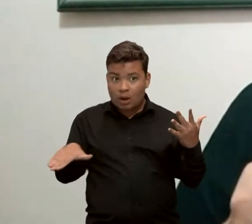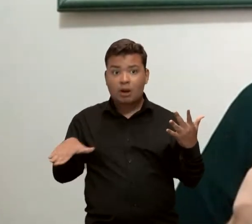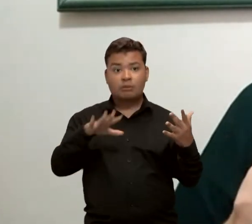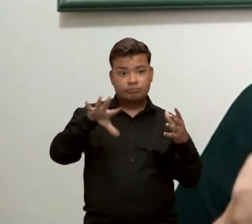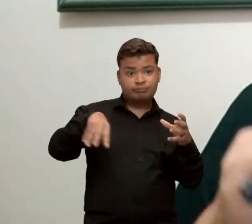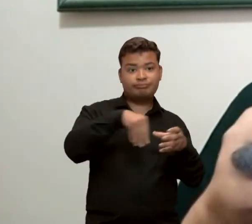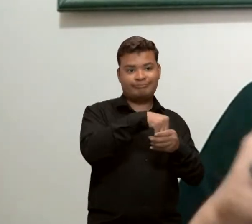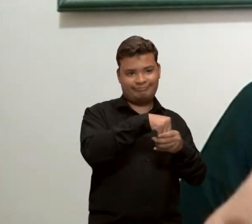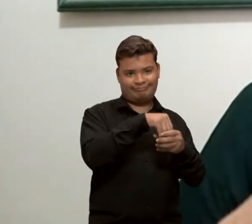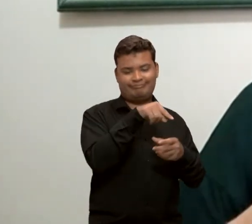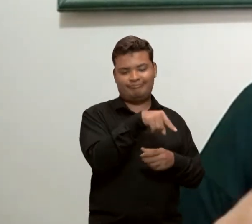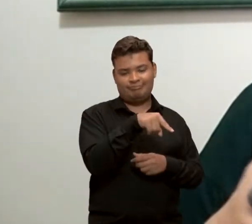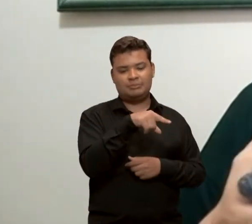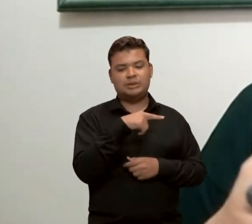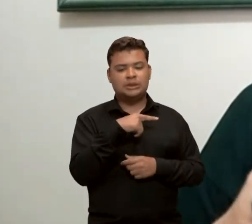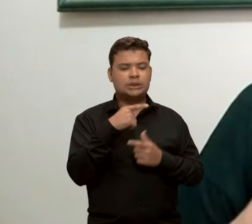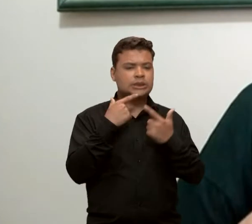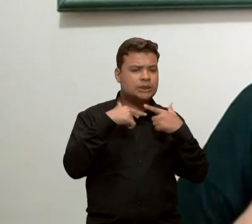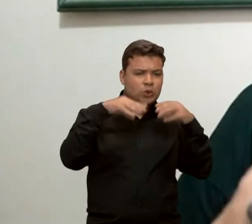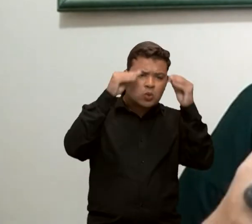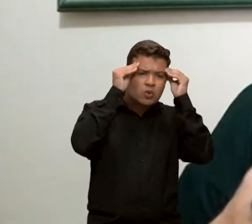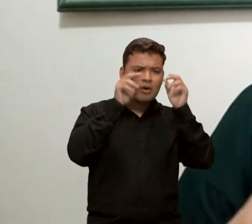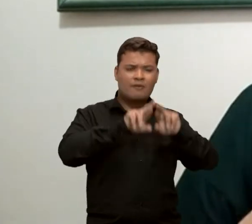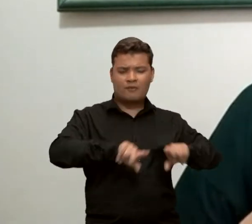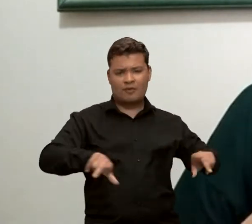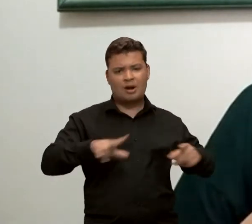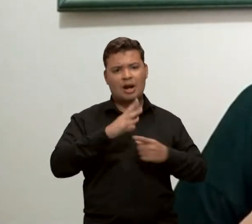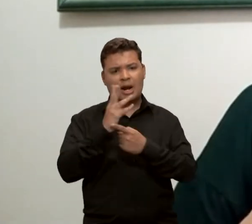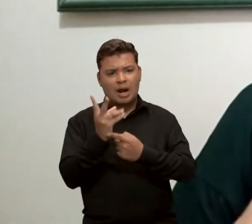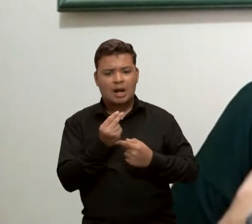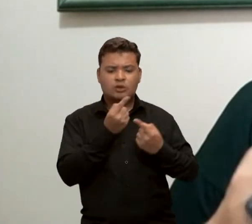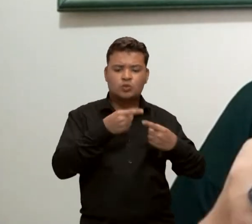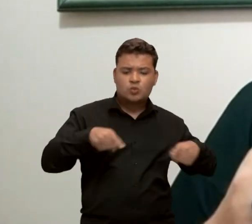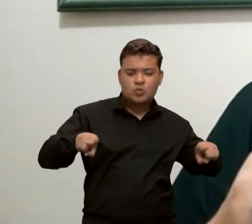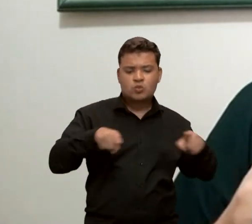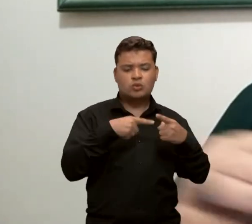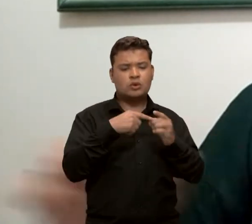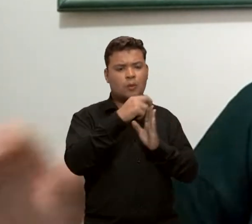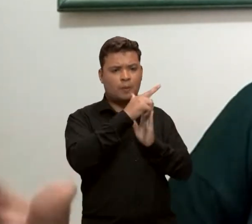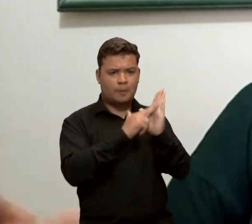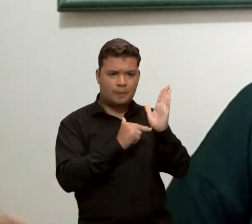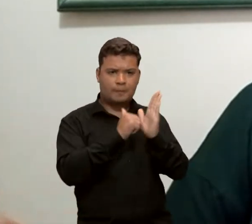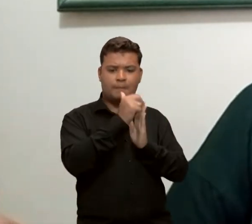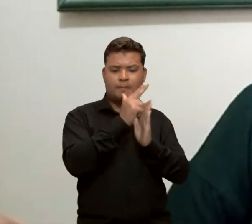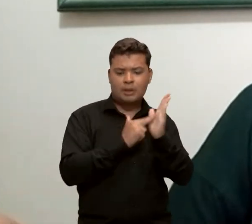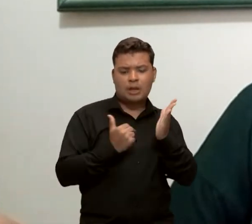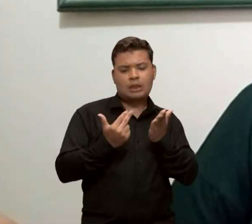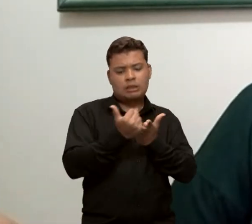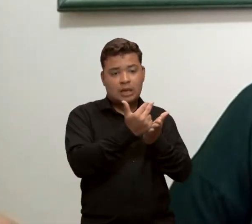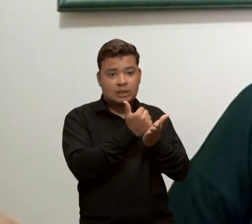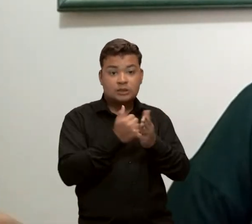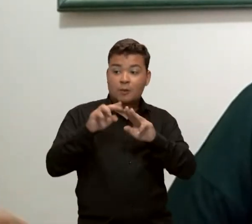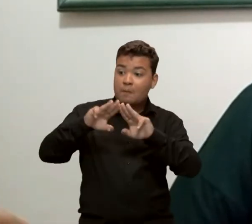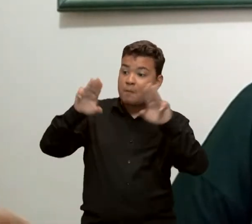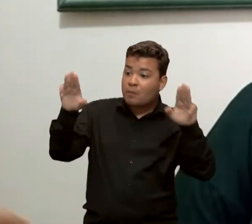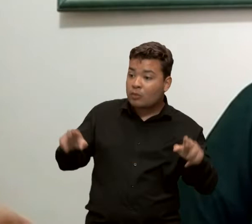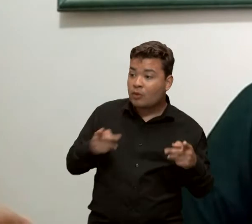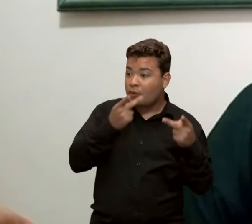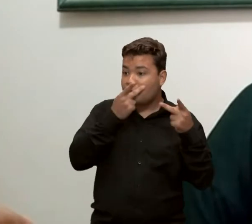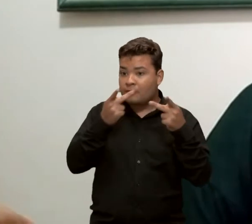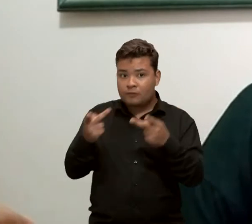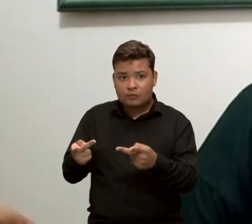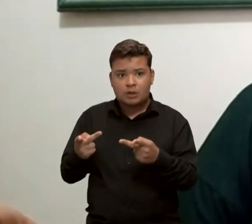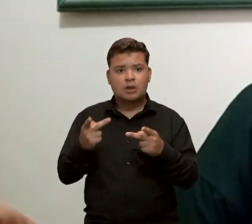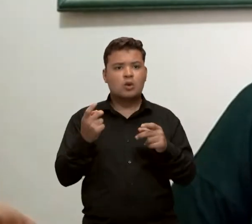meio de diferentes linguagens, arte, música, pintura, desenho, visita a museus, histórias,